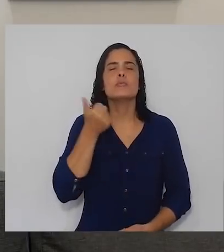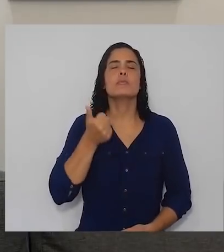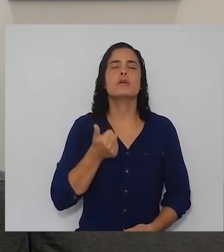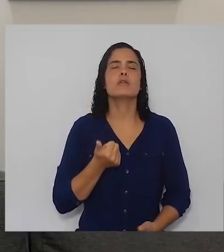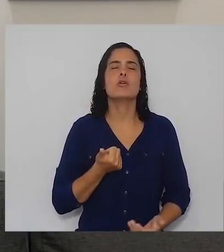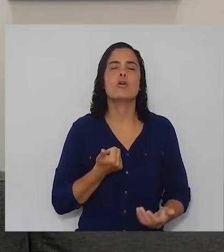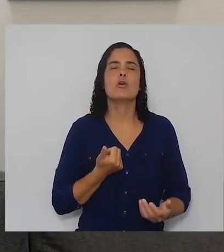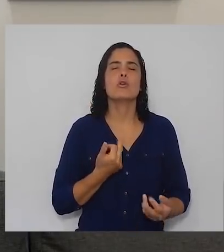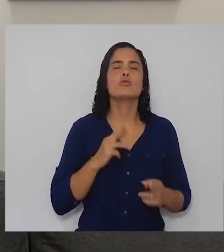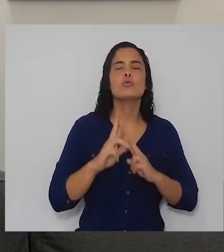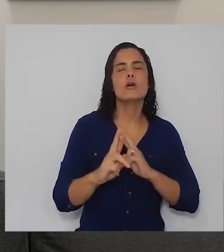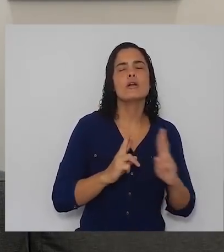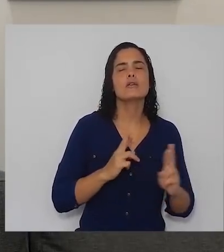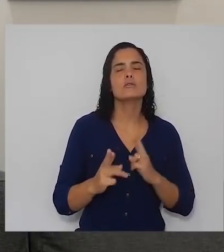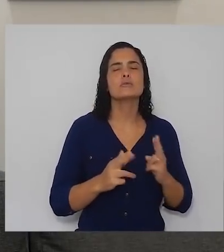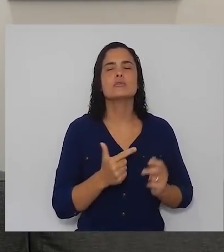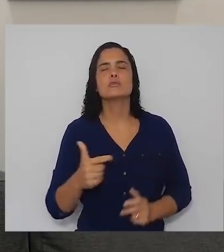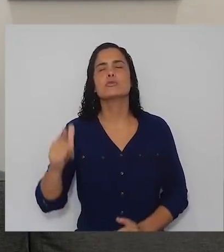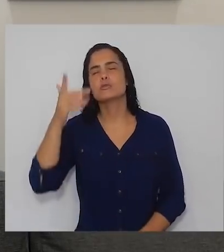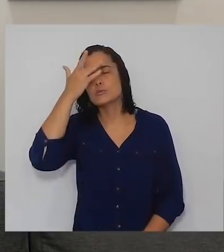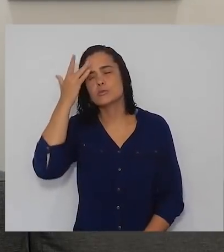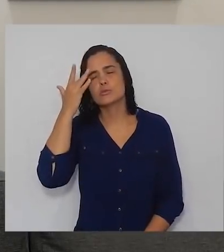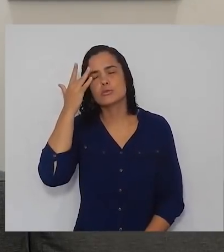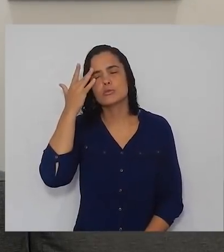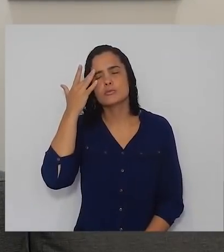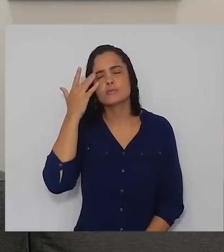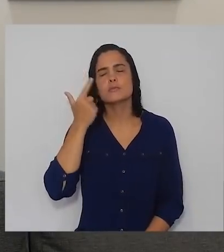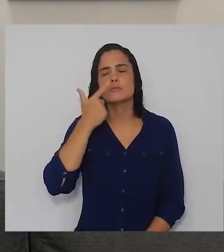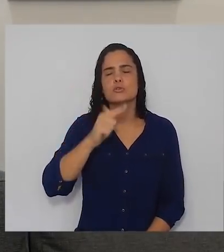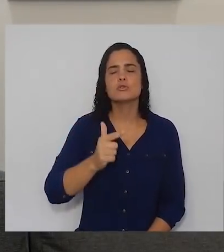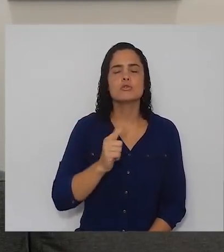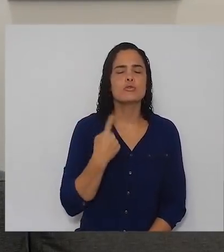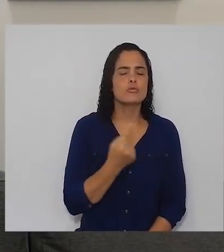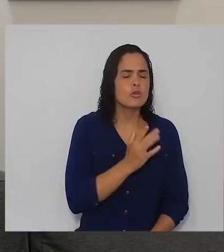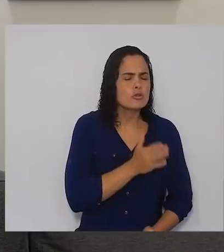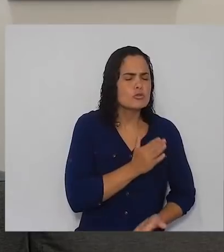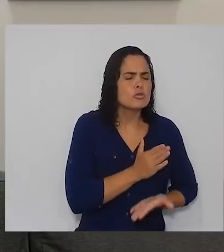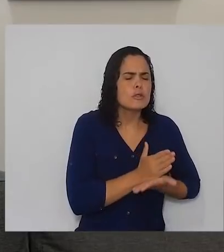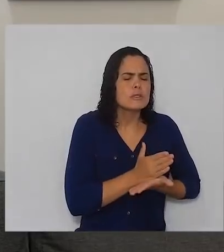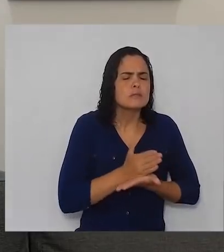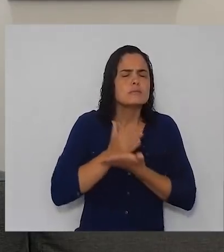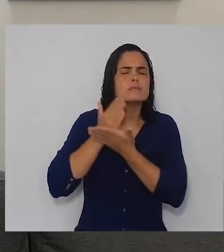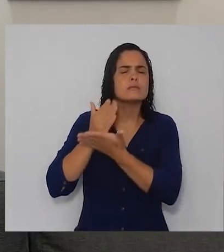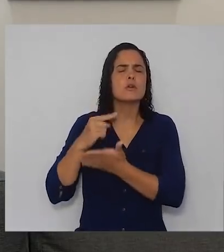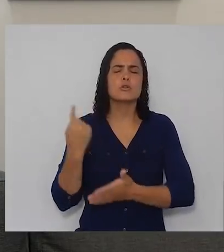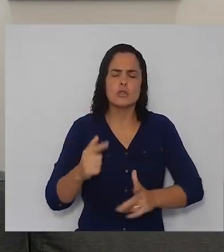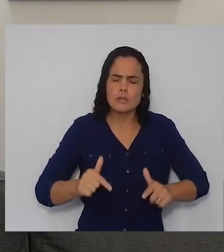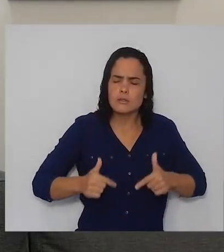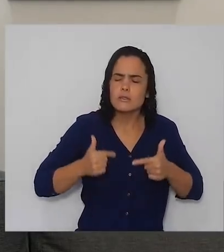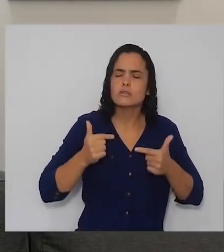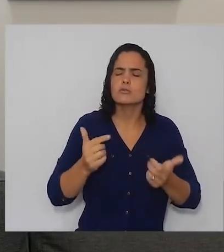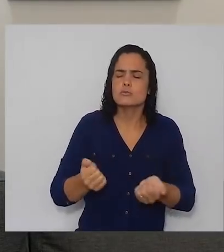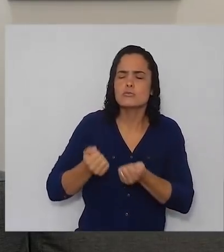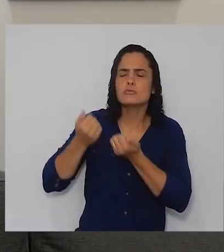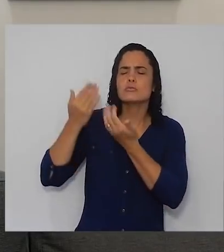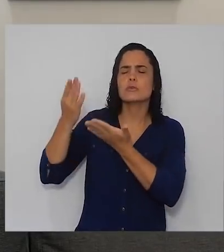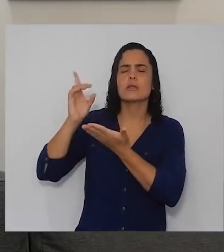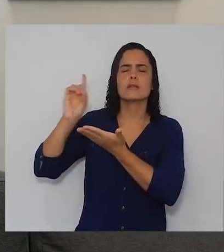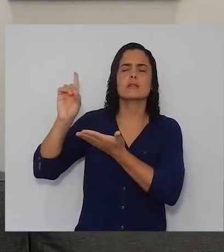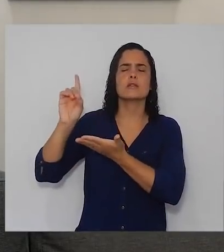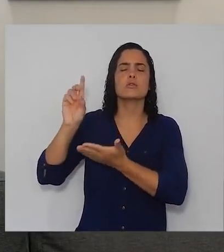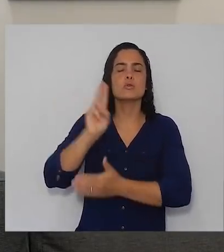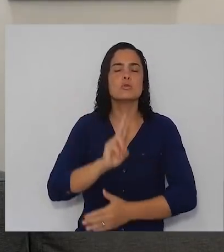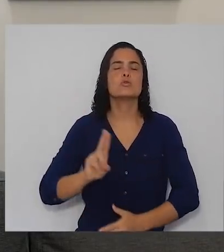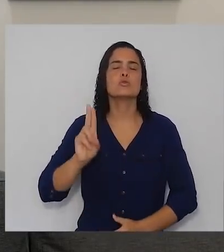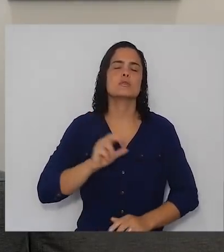melhores para este mundo, melhores para as pessoas. Por isso, Senhor, nós colocamos diante de Ti em oração mais uma vez nosso